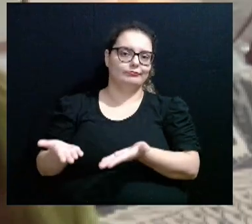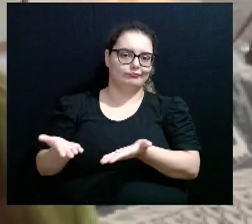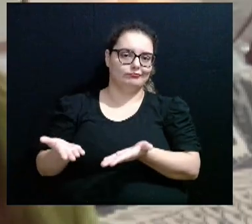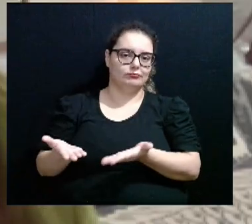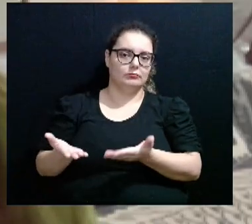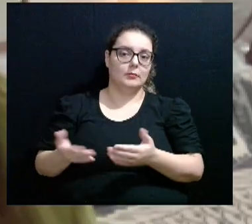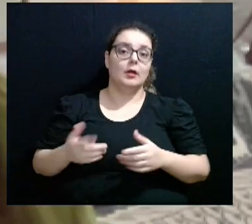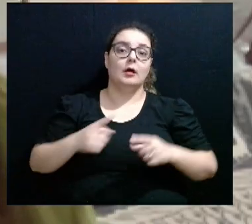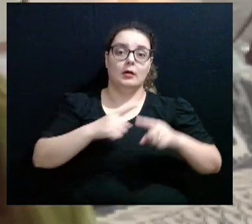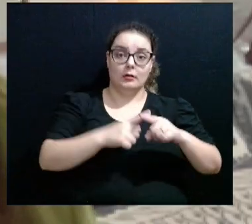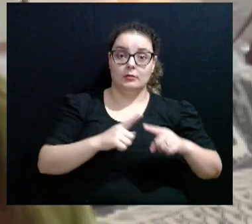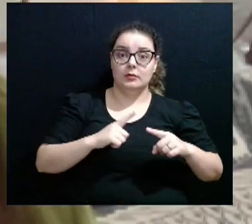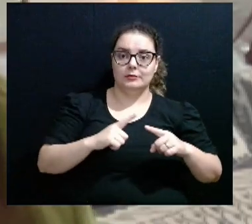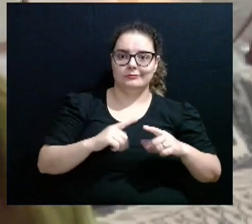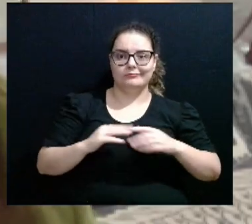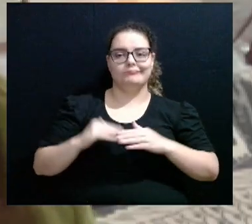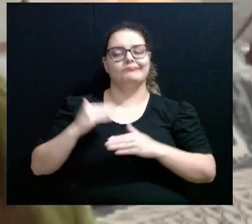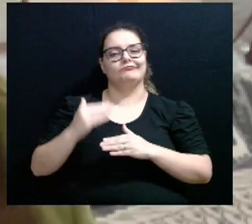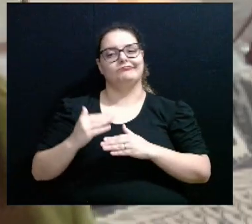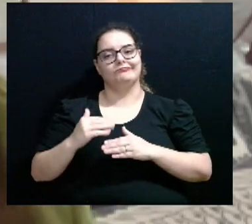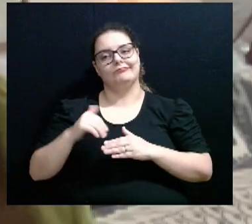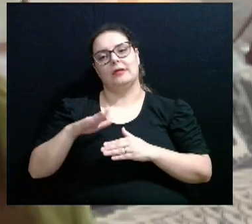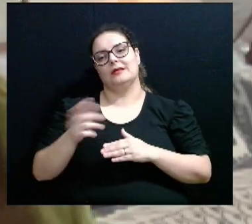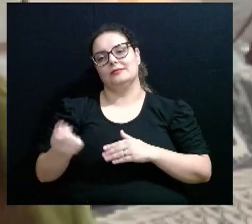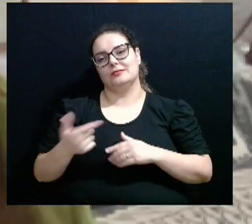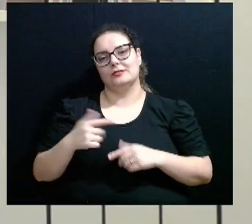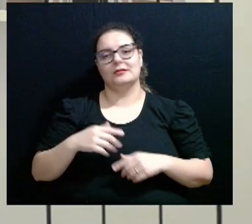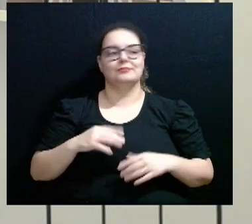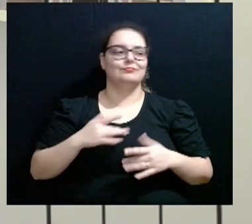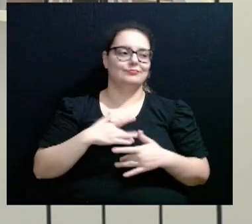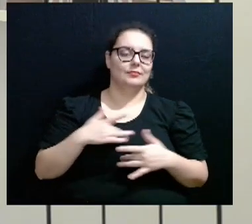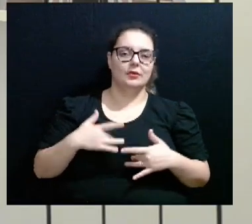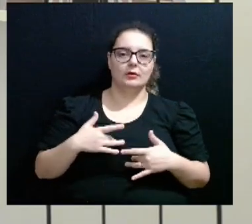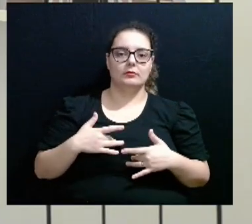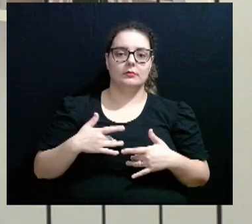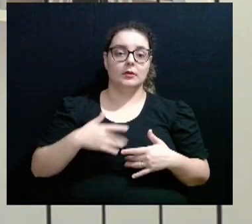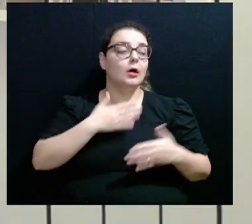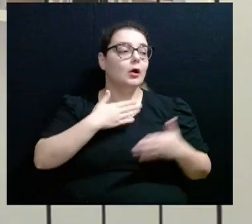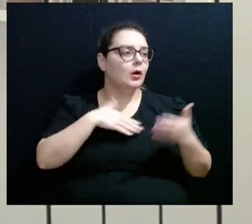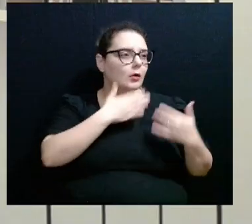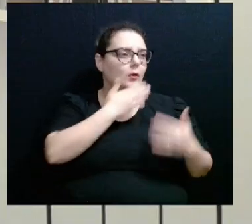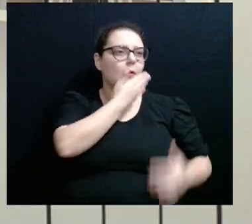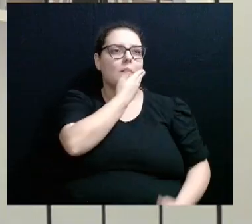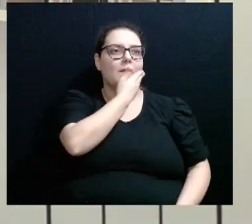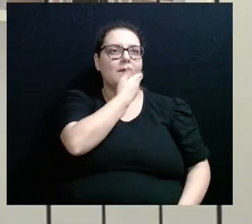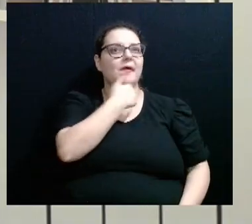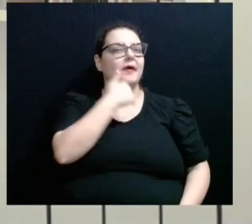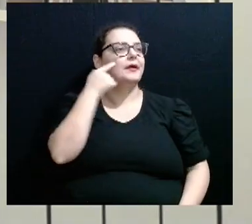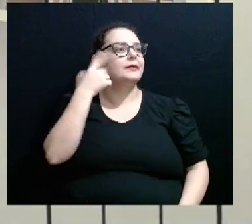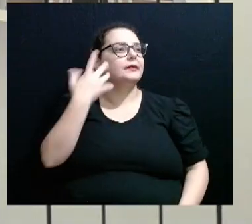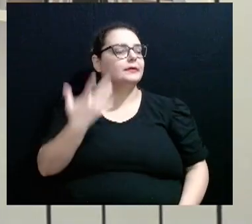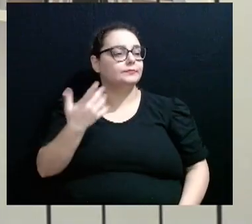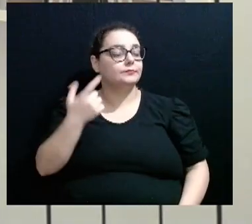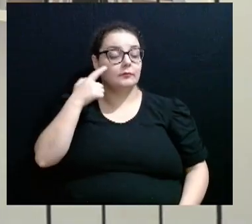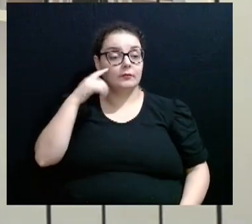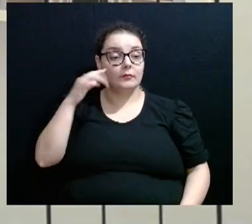saudável, certamente. No passado, Renata, foi difundida a ideia de que pensar positivamente é uma